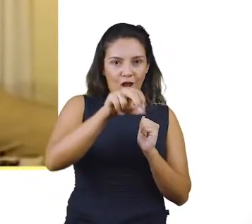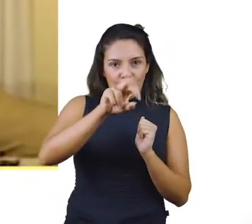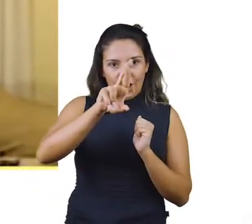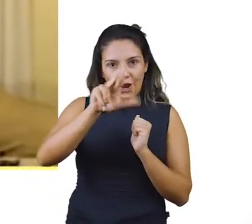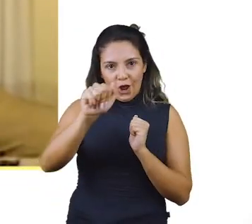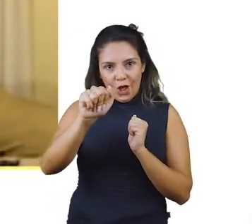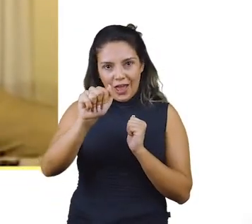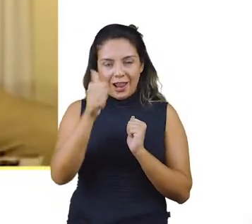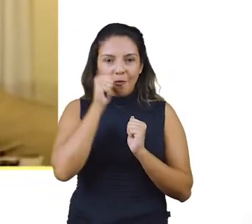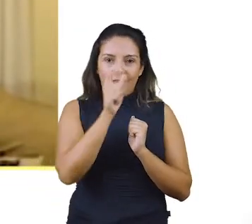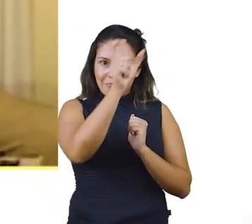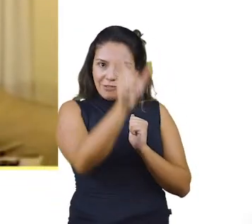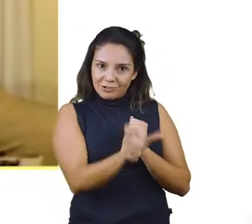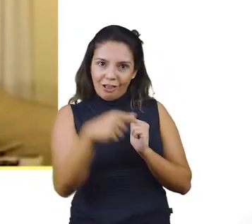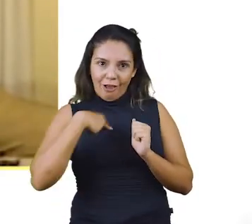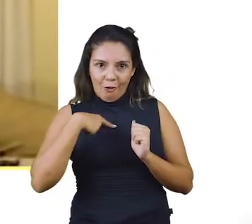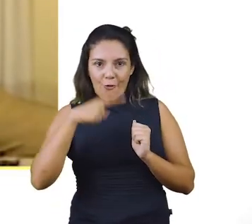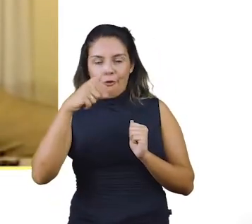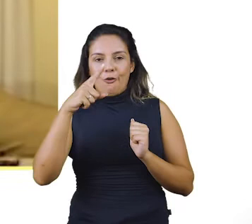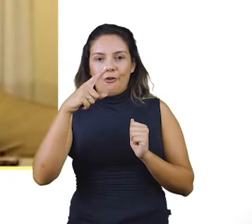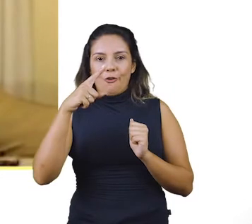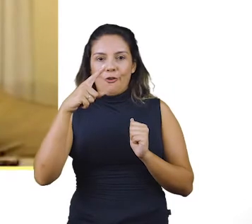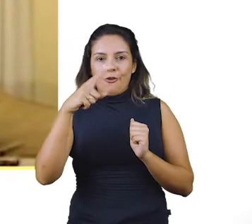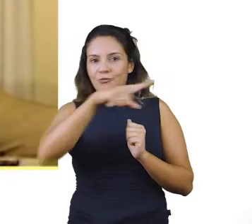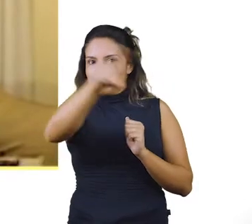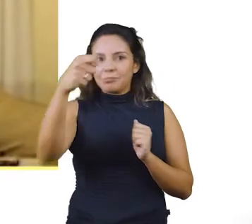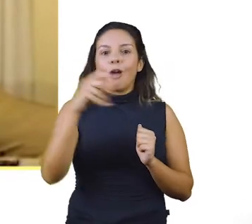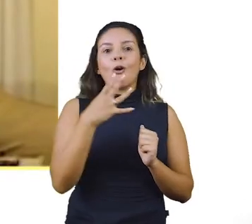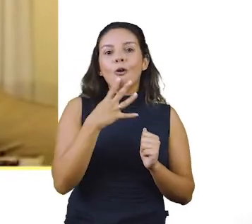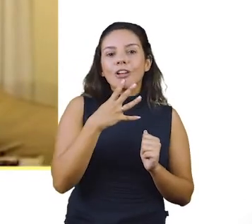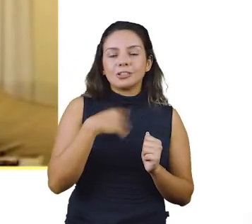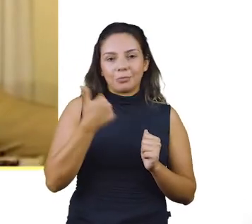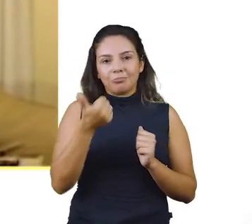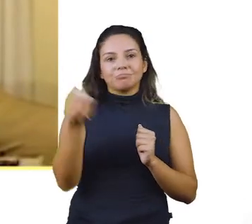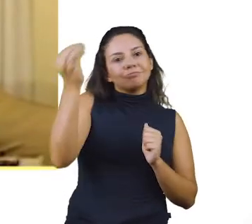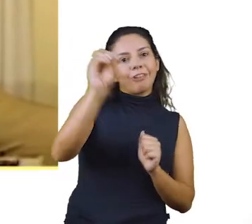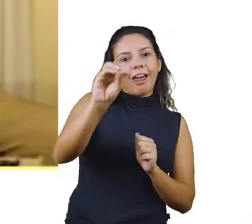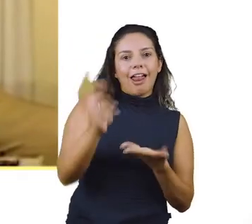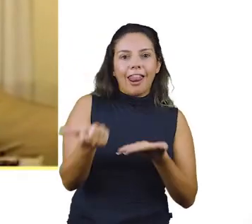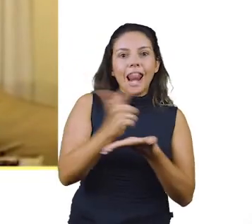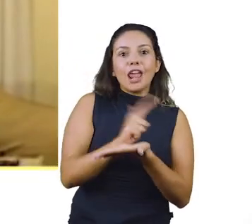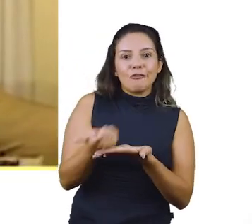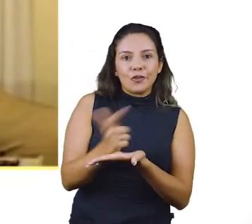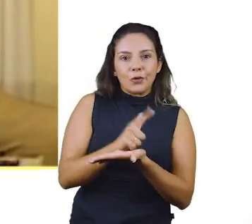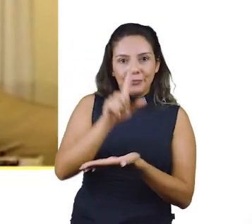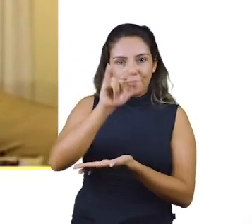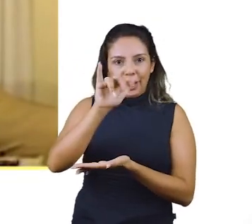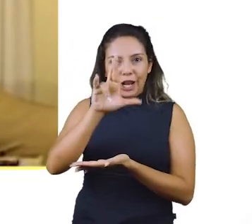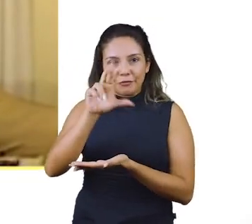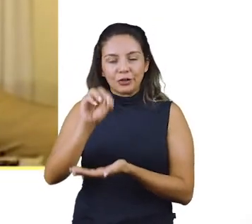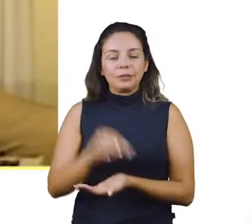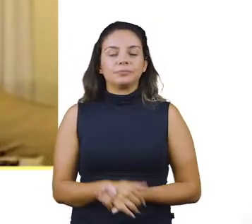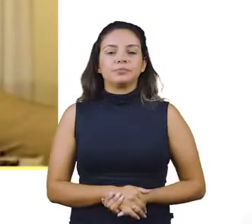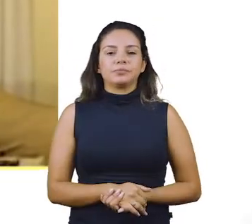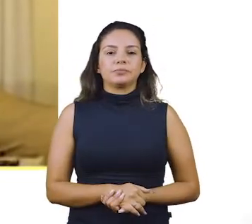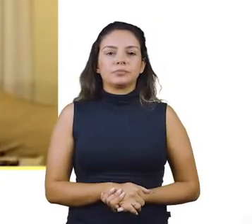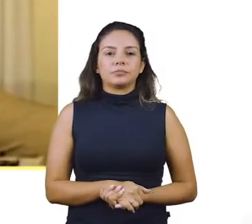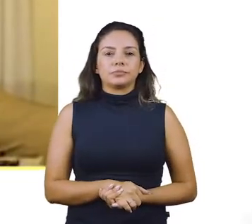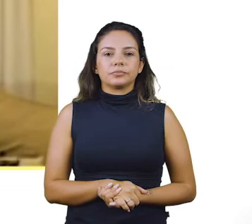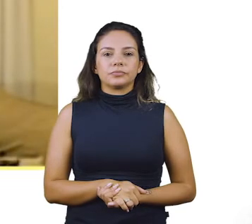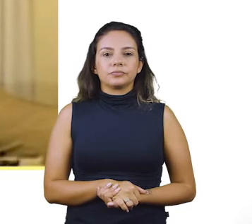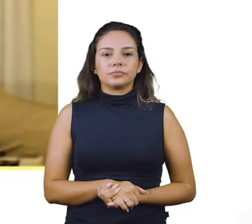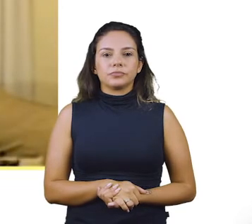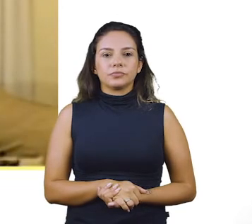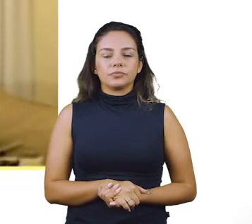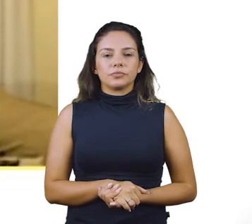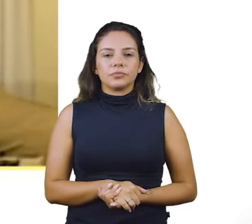fantástico, que eu acho que todo mundo merece conhecer, publicar esse livro. Mas agora, de um tempo para cá, e com